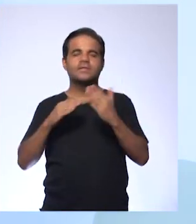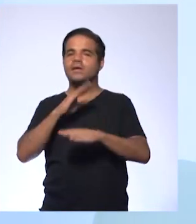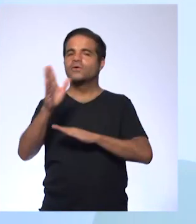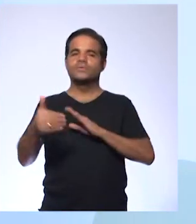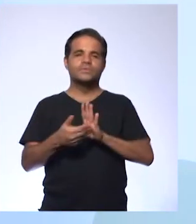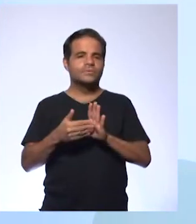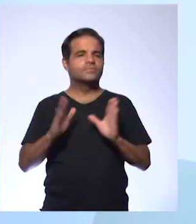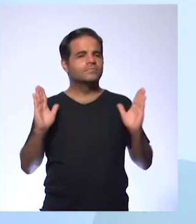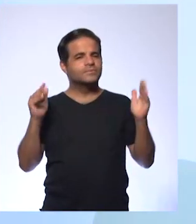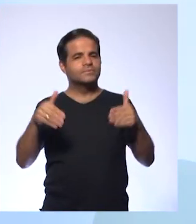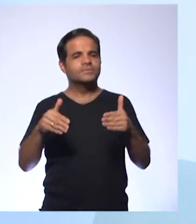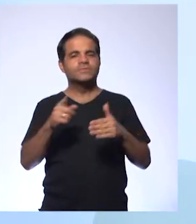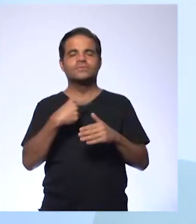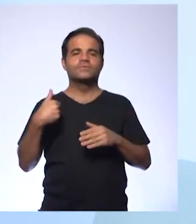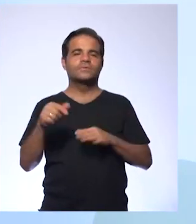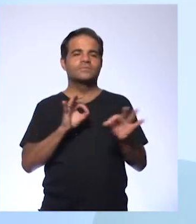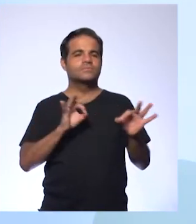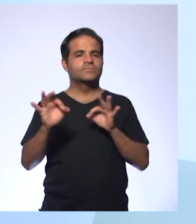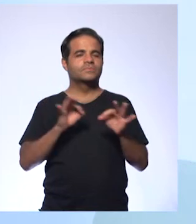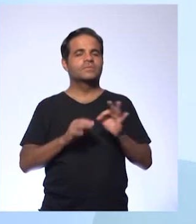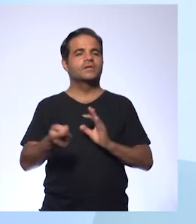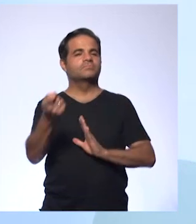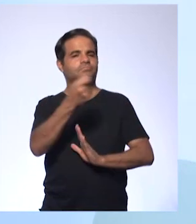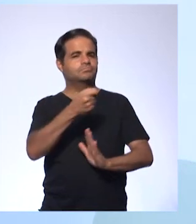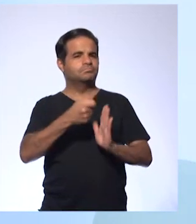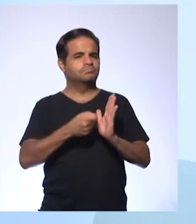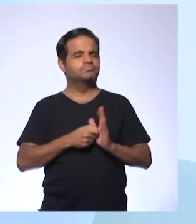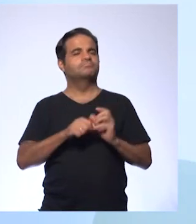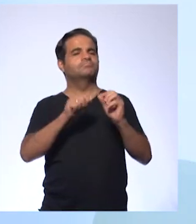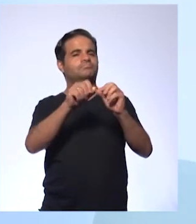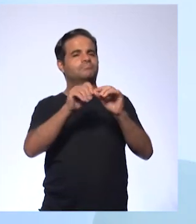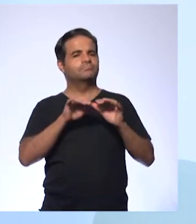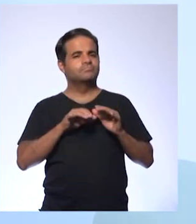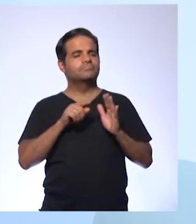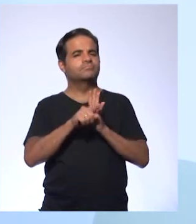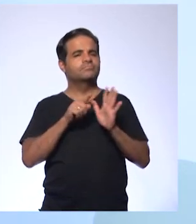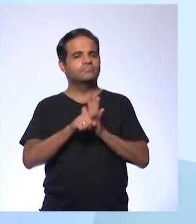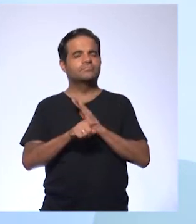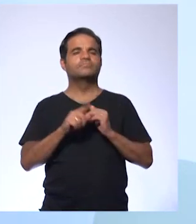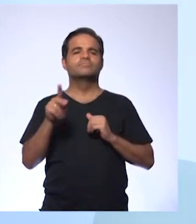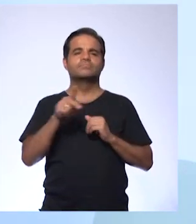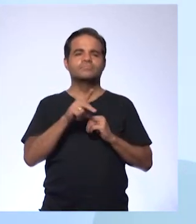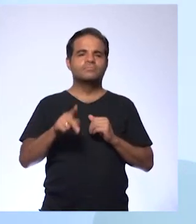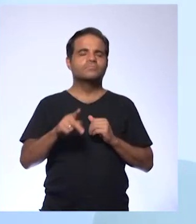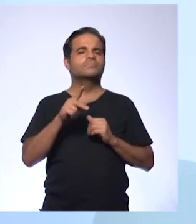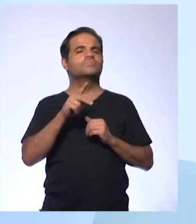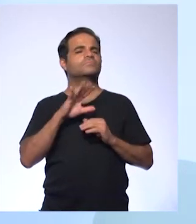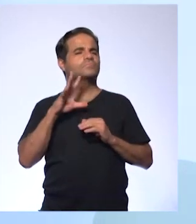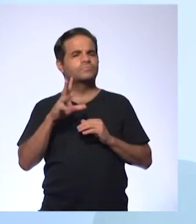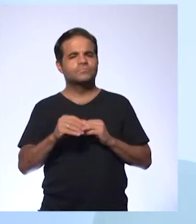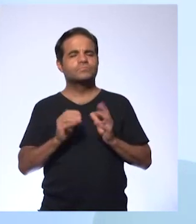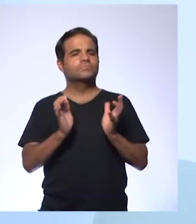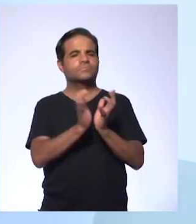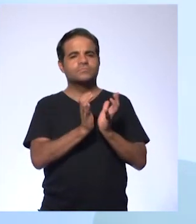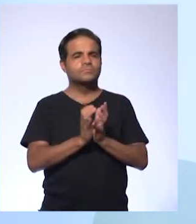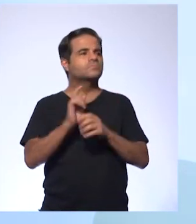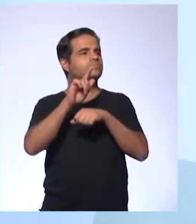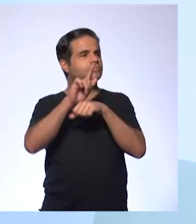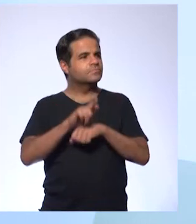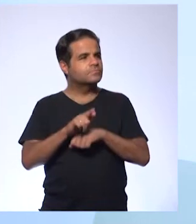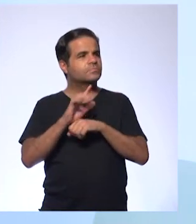se engajaram aí nesse nosso projeto do preenchimento do questionário, professores, professoras, equipe